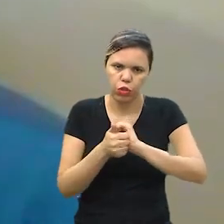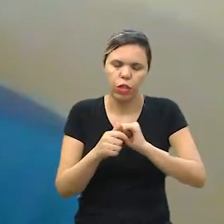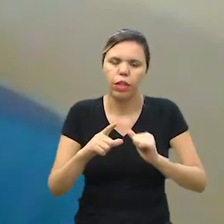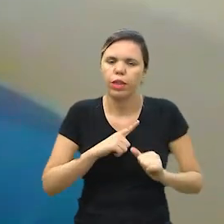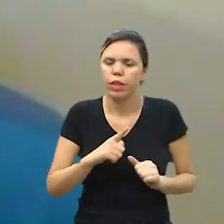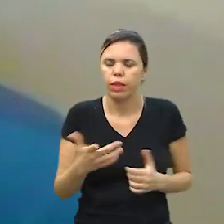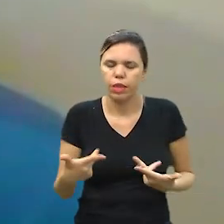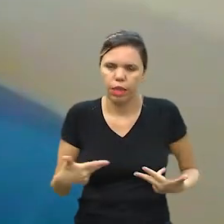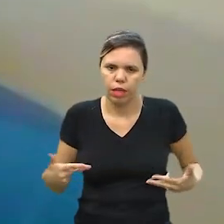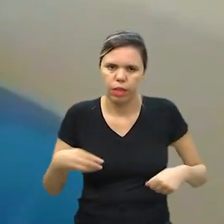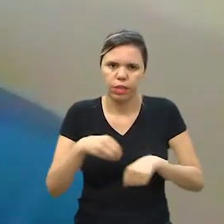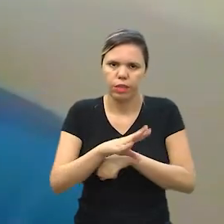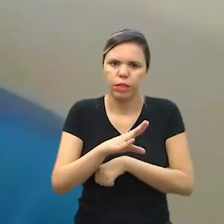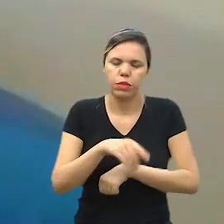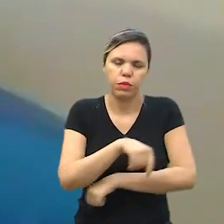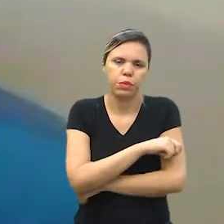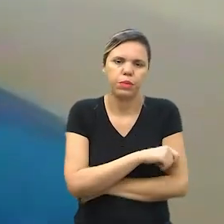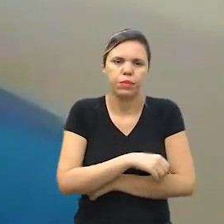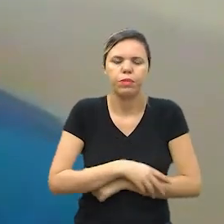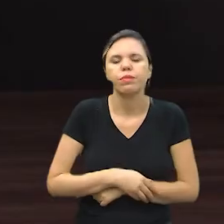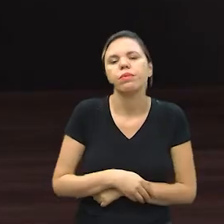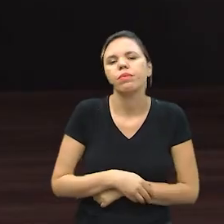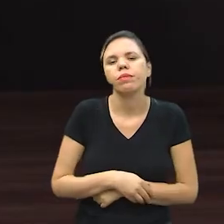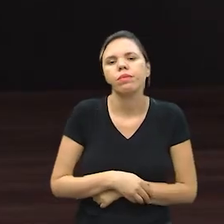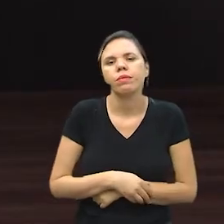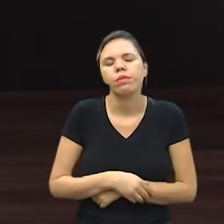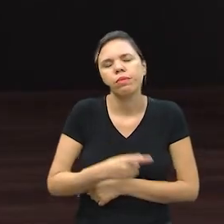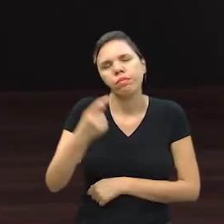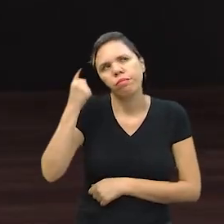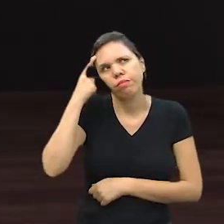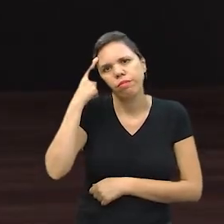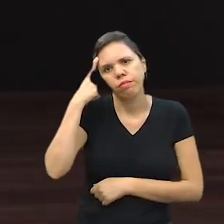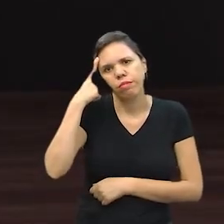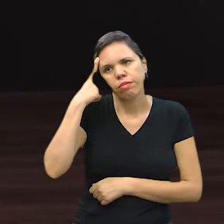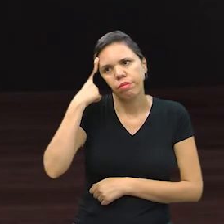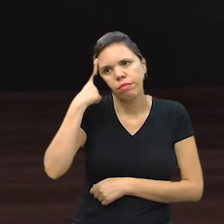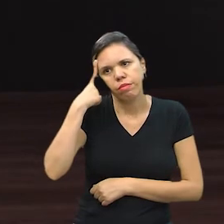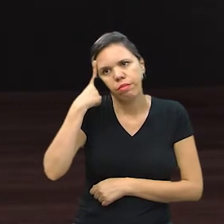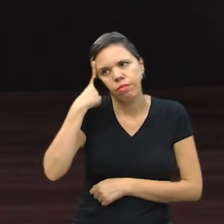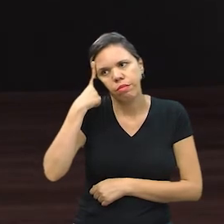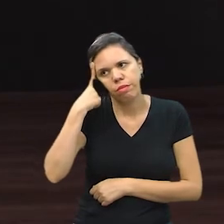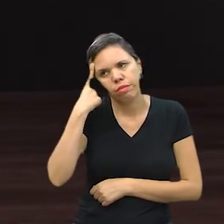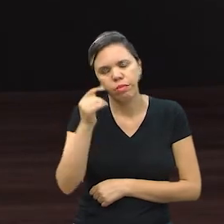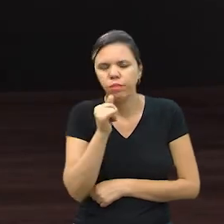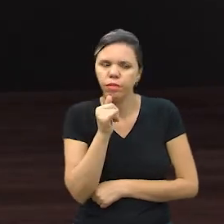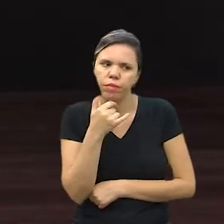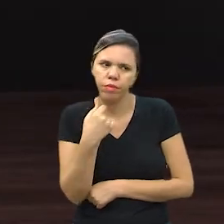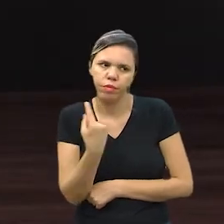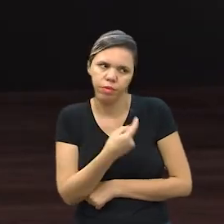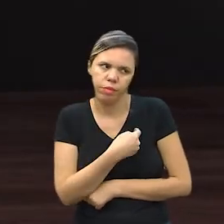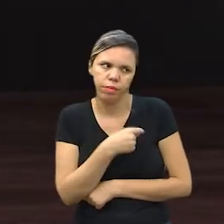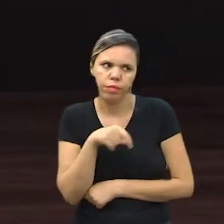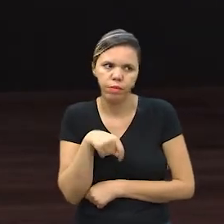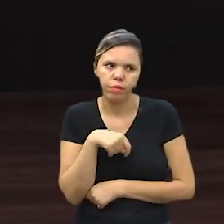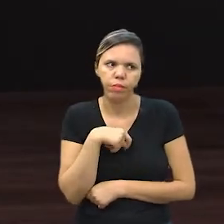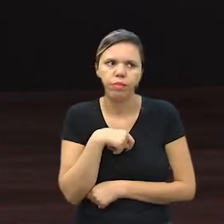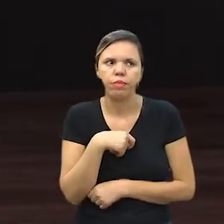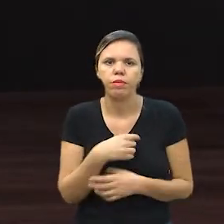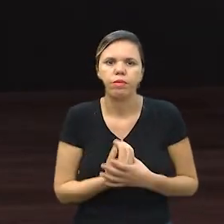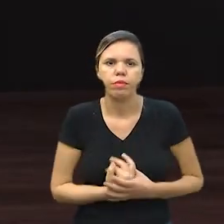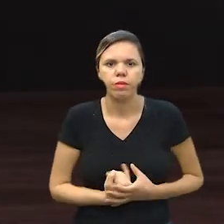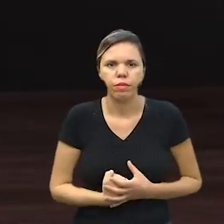essas propriedades que a gente passa para os nossos alunos. Quando a gente pensa no caso do nosso